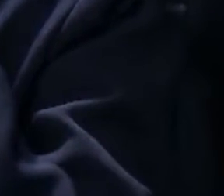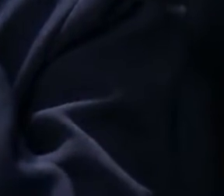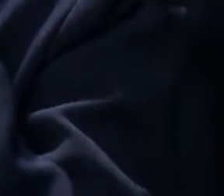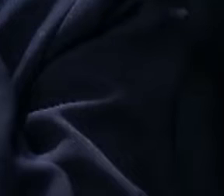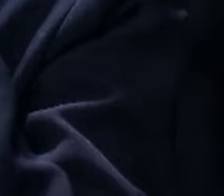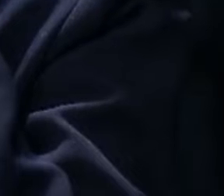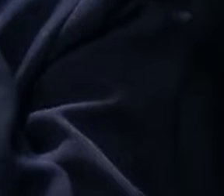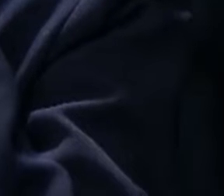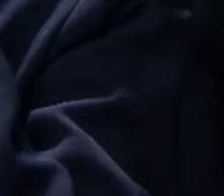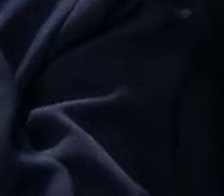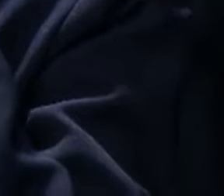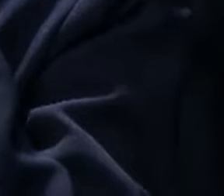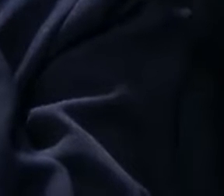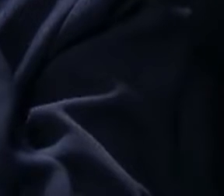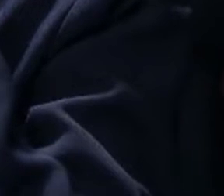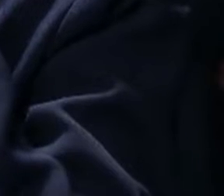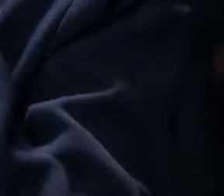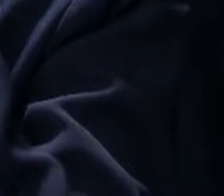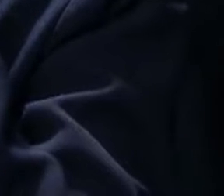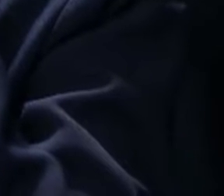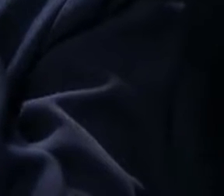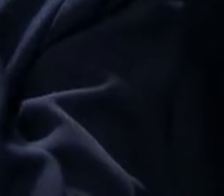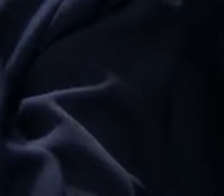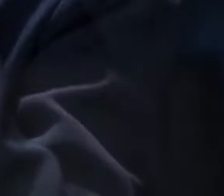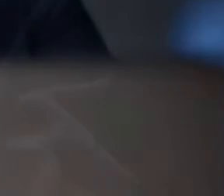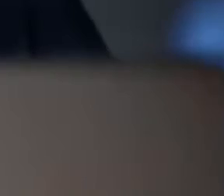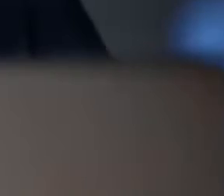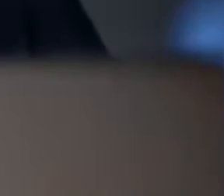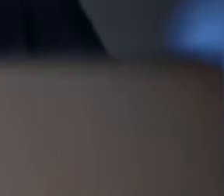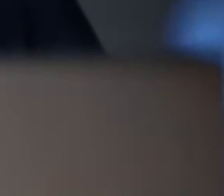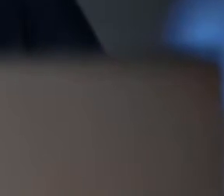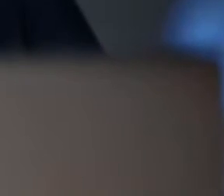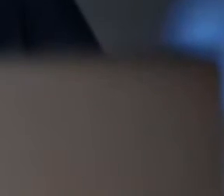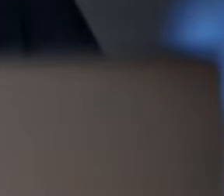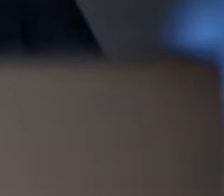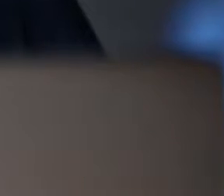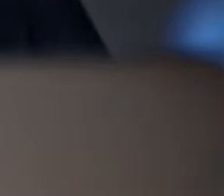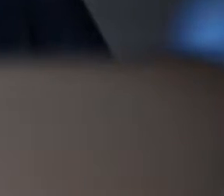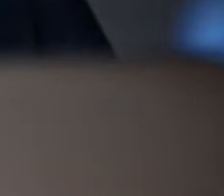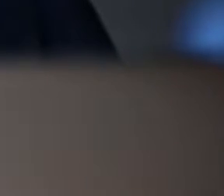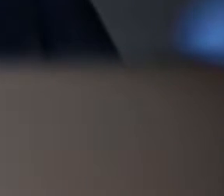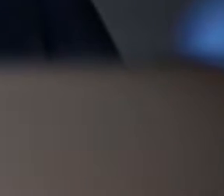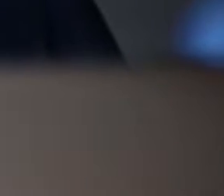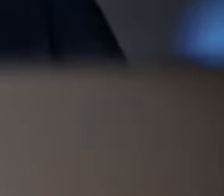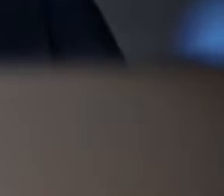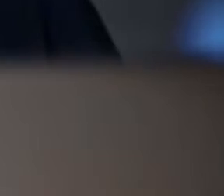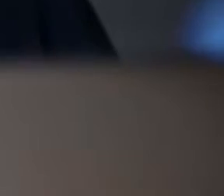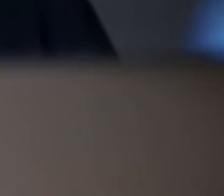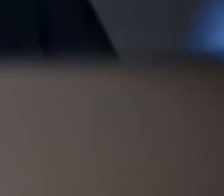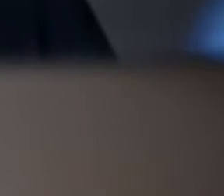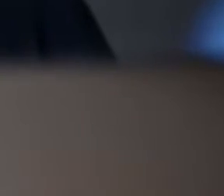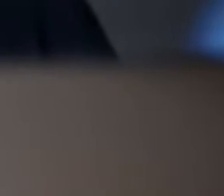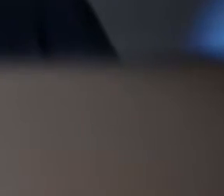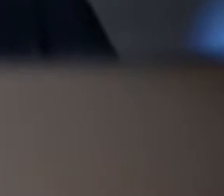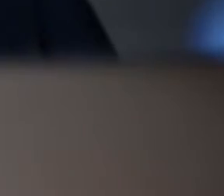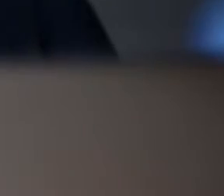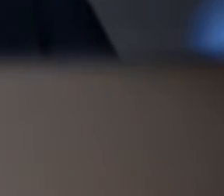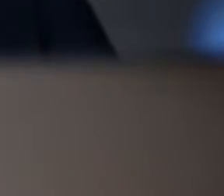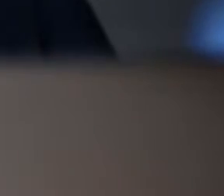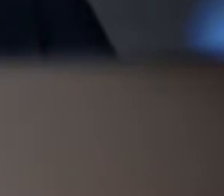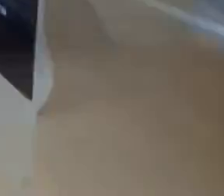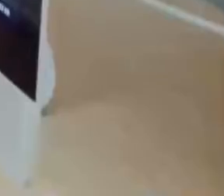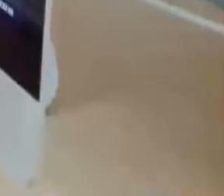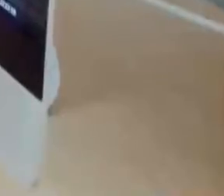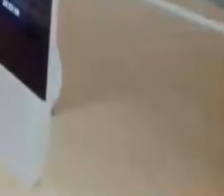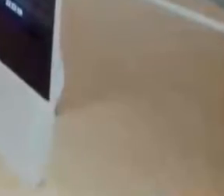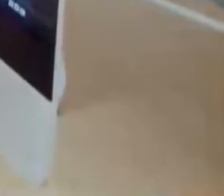cada 6 meses, e mais de 2 anos cada ano, eles fazem a retenção na fonte. E outros têm sua tributação